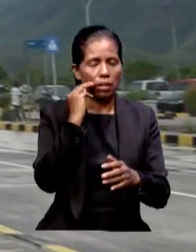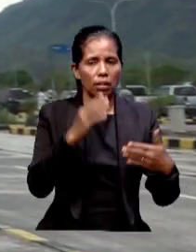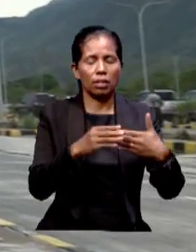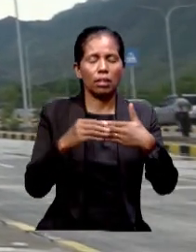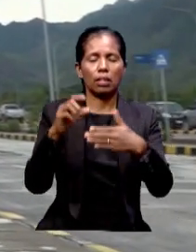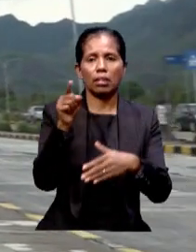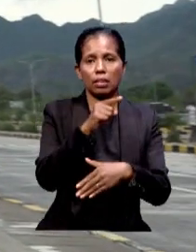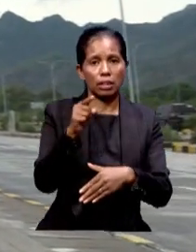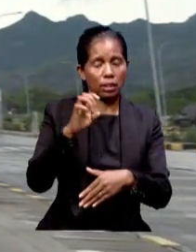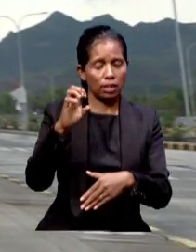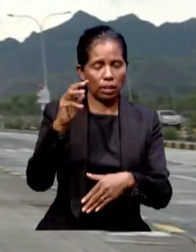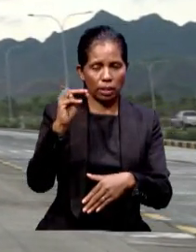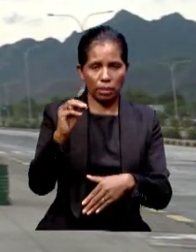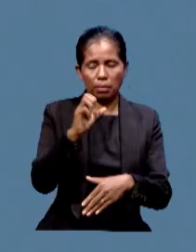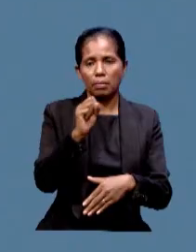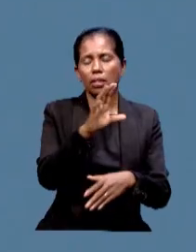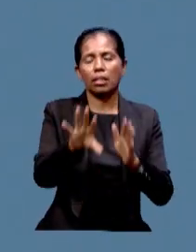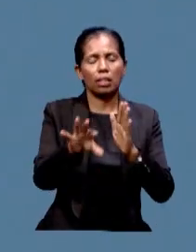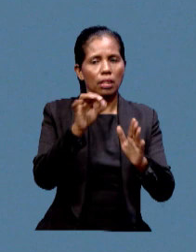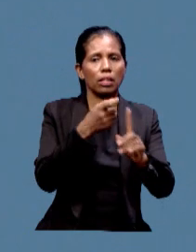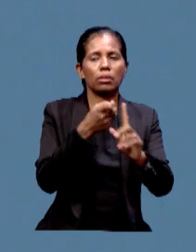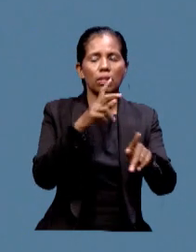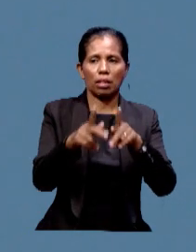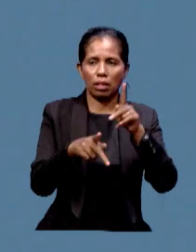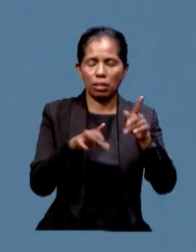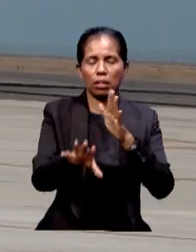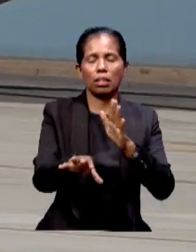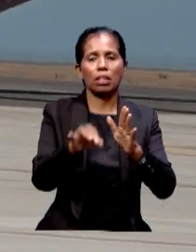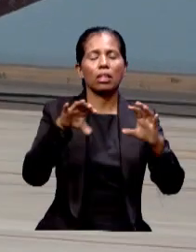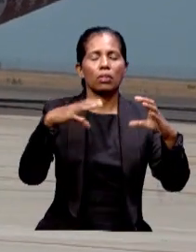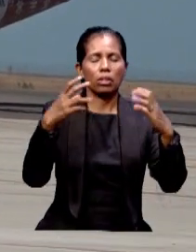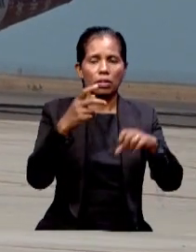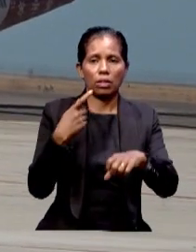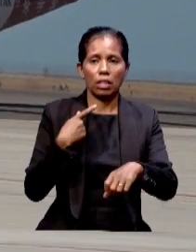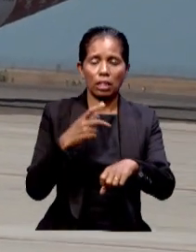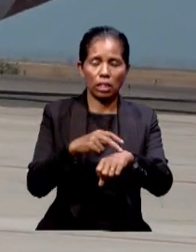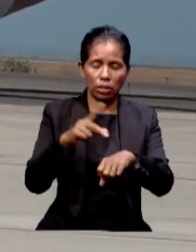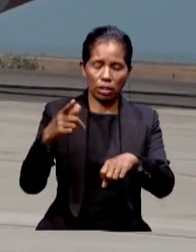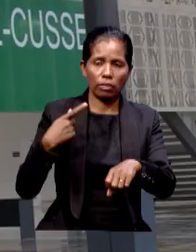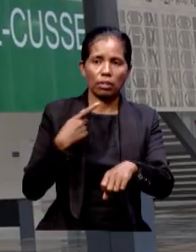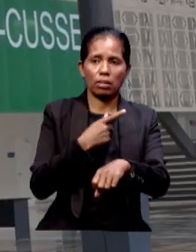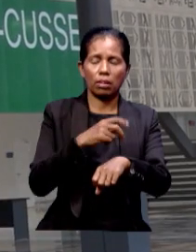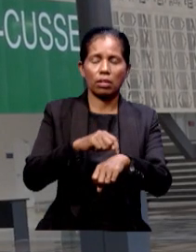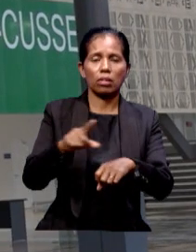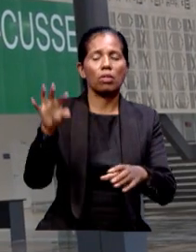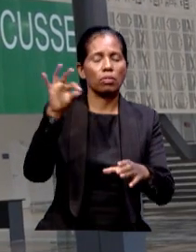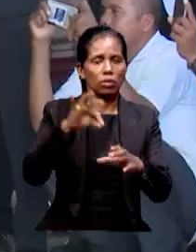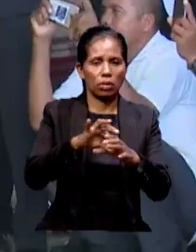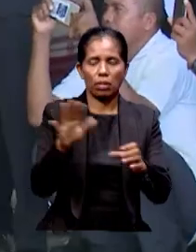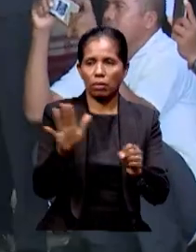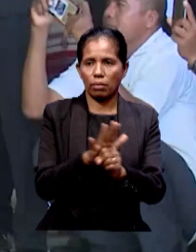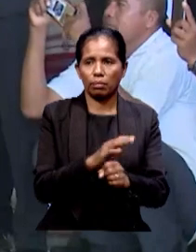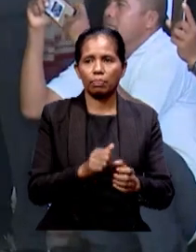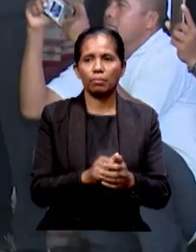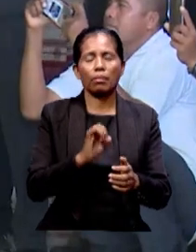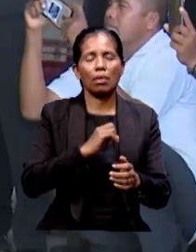ZIMS laos tamba hili husi emaruma mabeli husi consenso nacional parlamento na bevota ho unanimidade. Eu quero